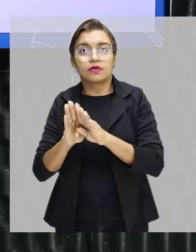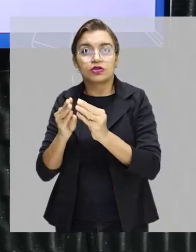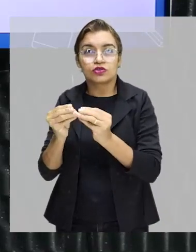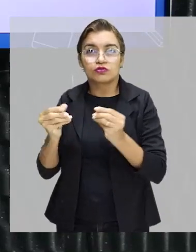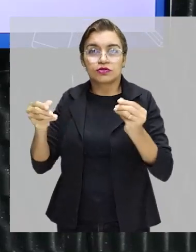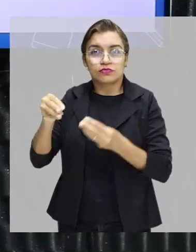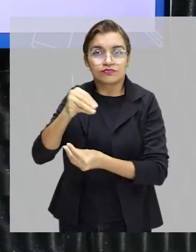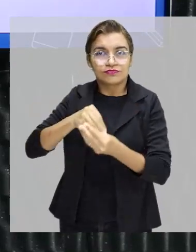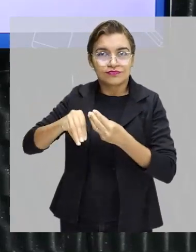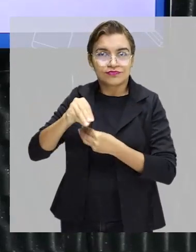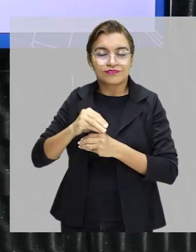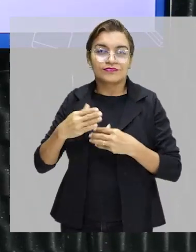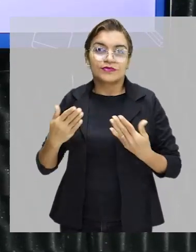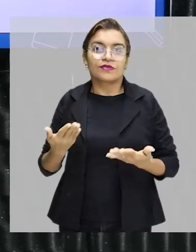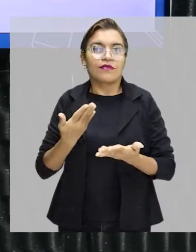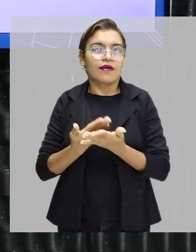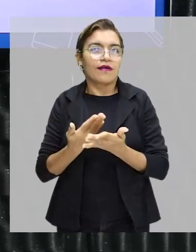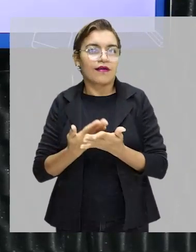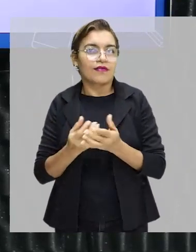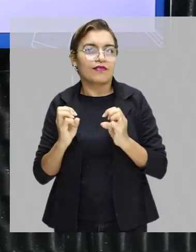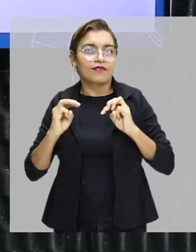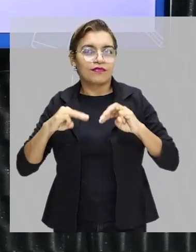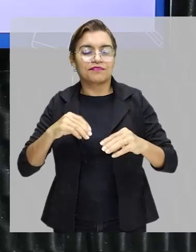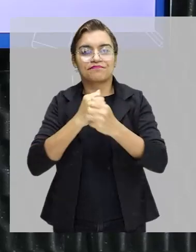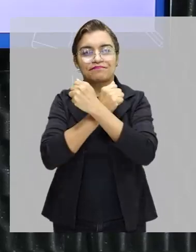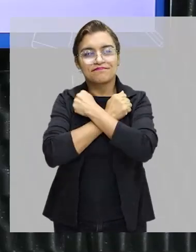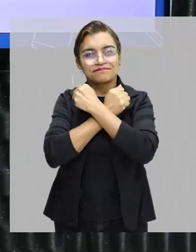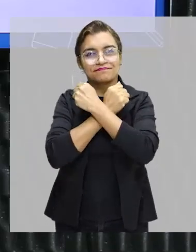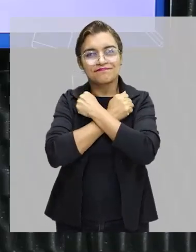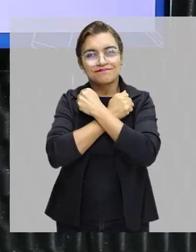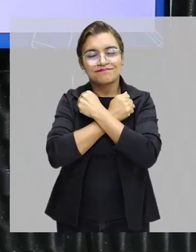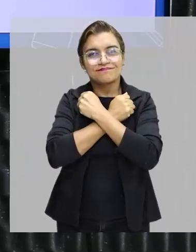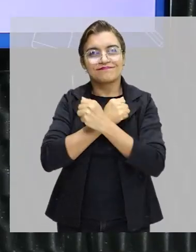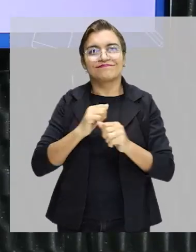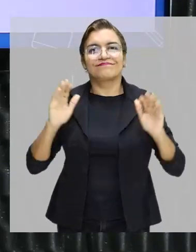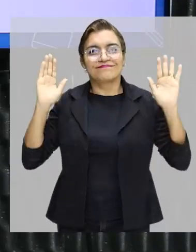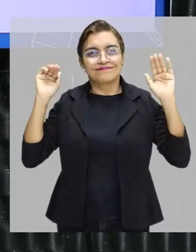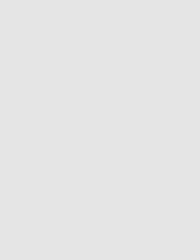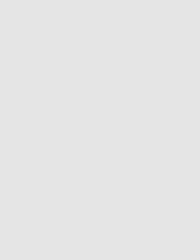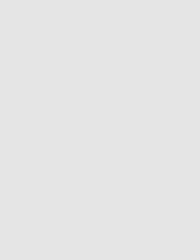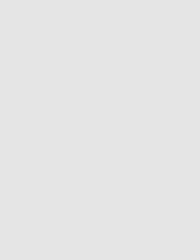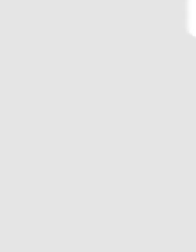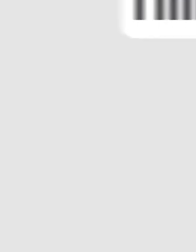de soluções. Turminha, ficando por aqui. Forte abraço. Valeu.